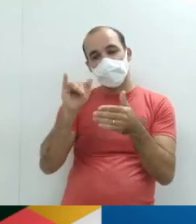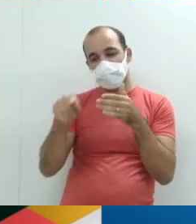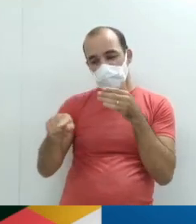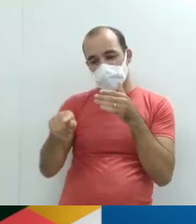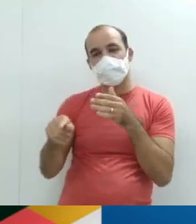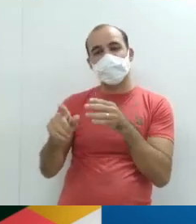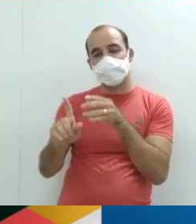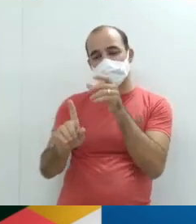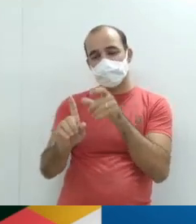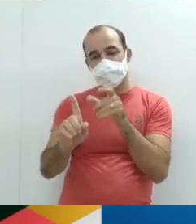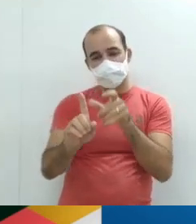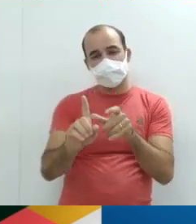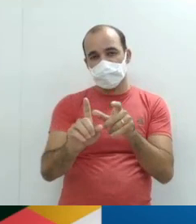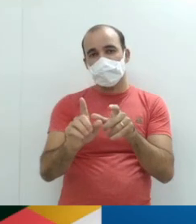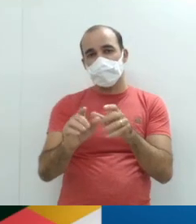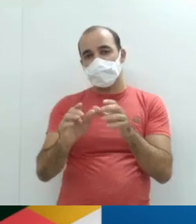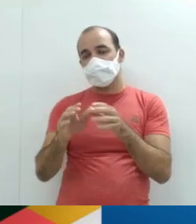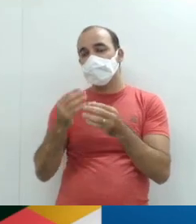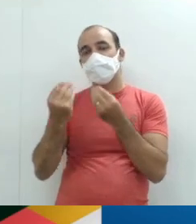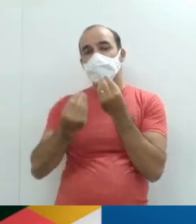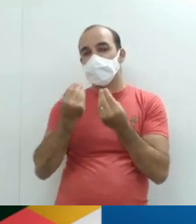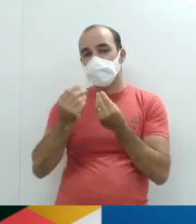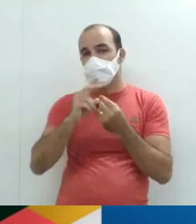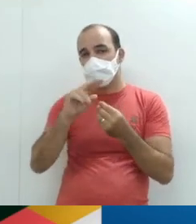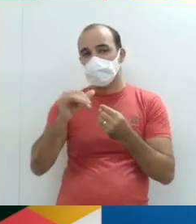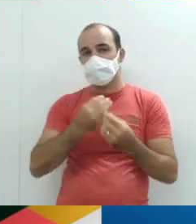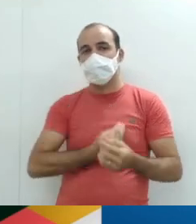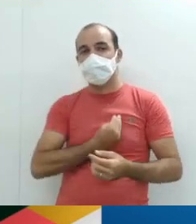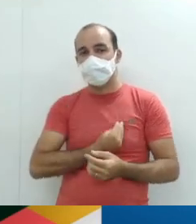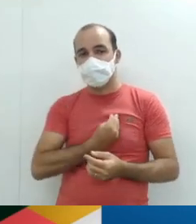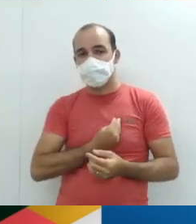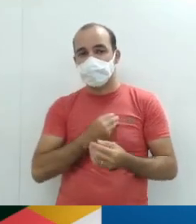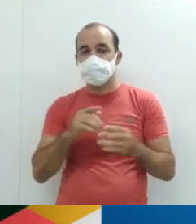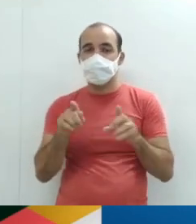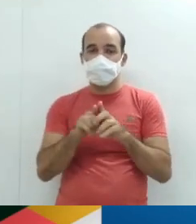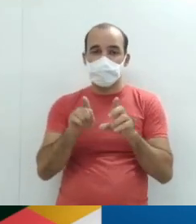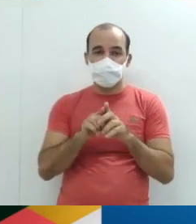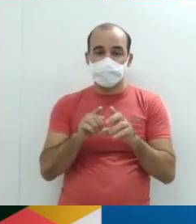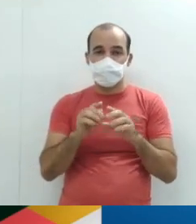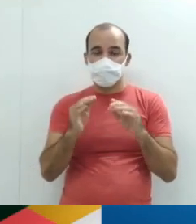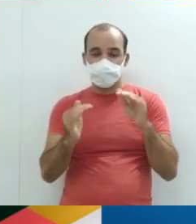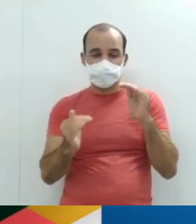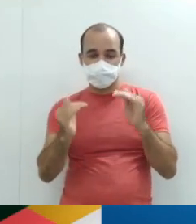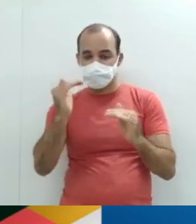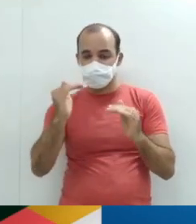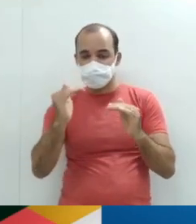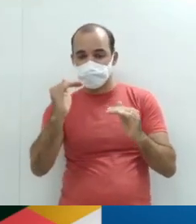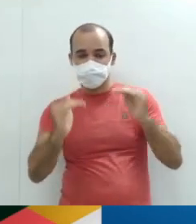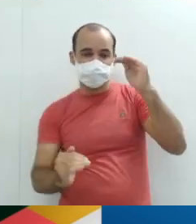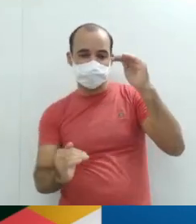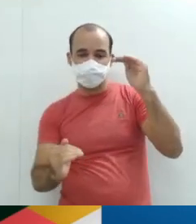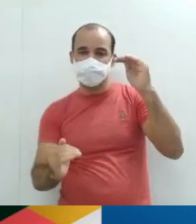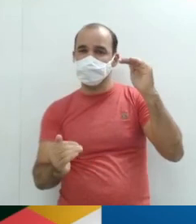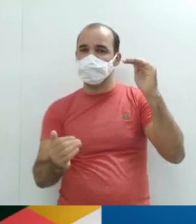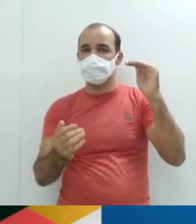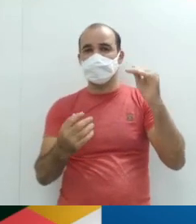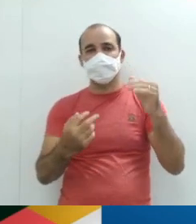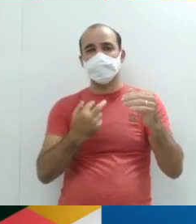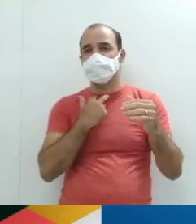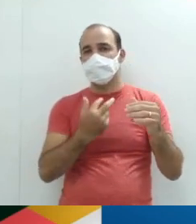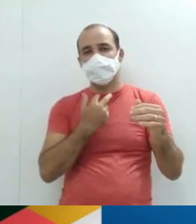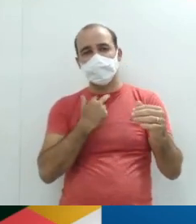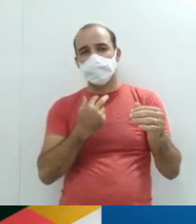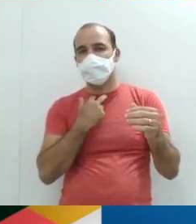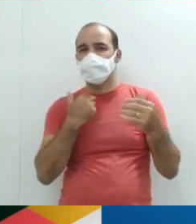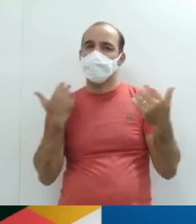precisam sobreviver. E como, na verdade, não deveria haver essa divisão de classes, onde cada indivíduo